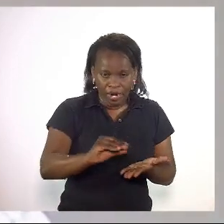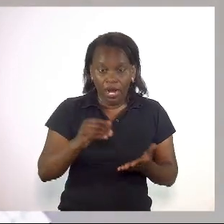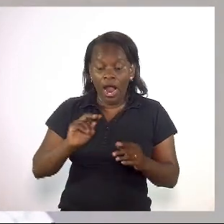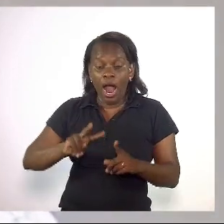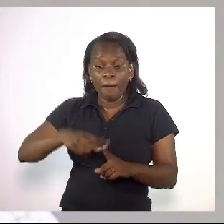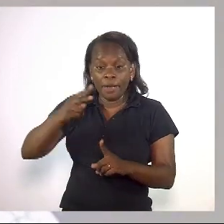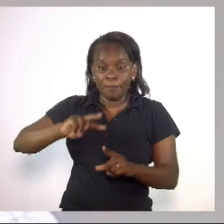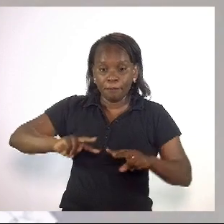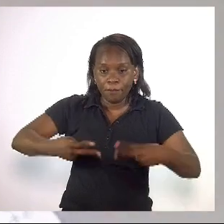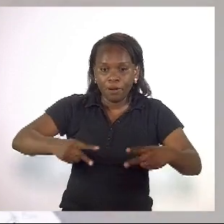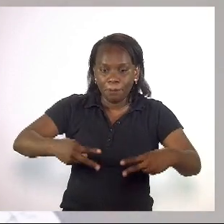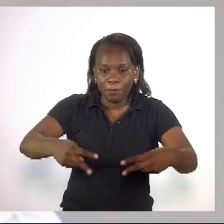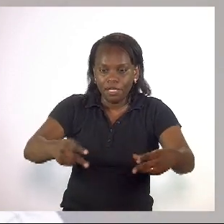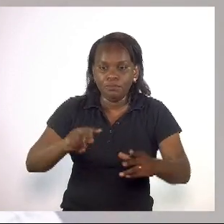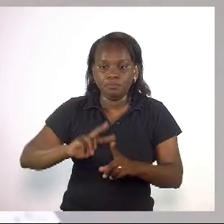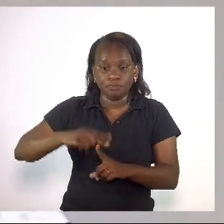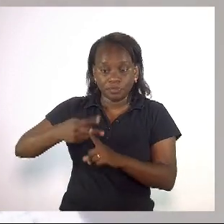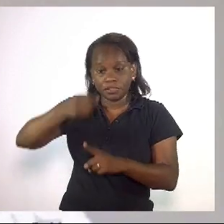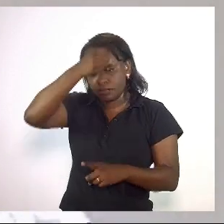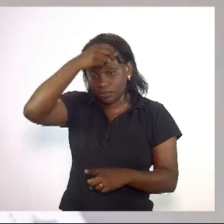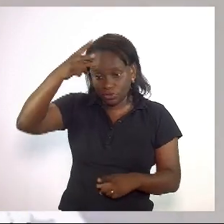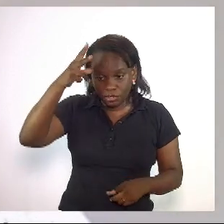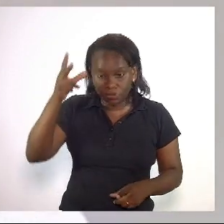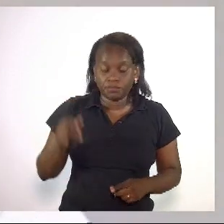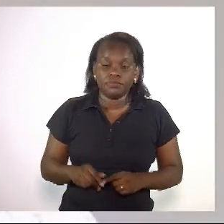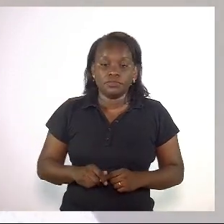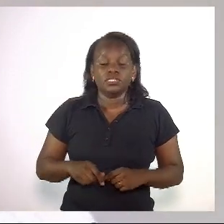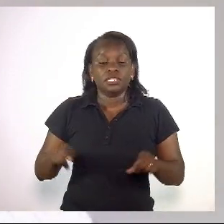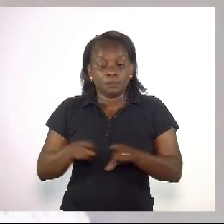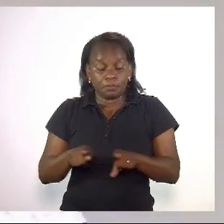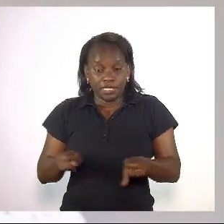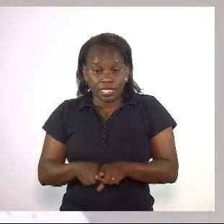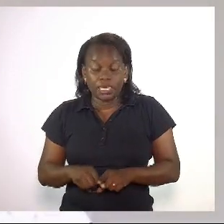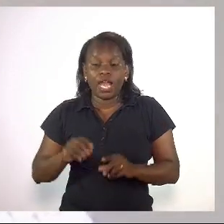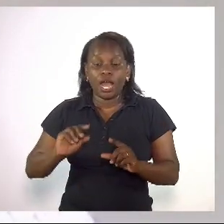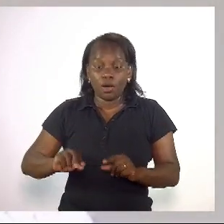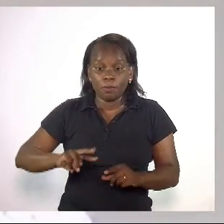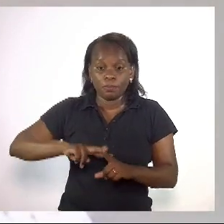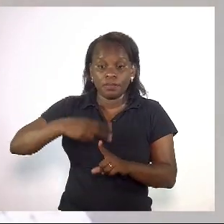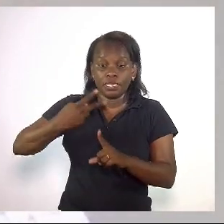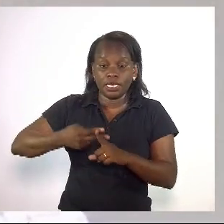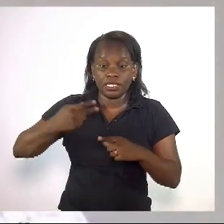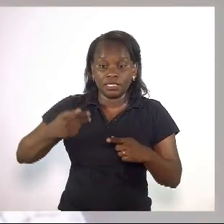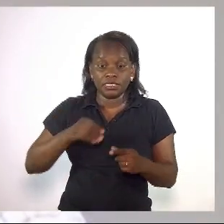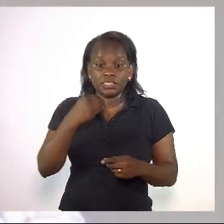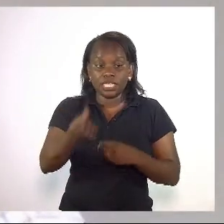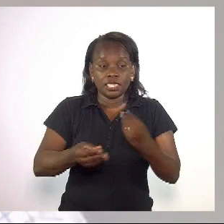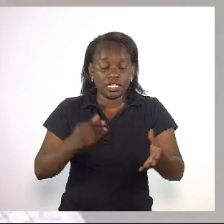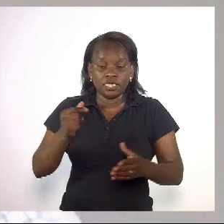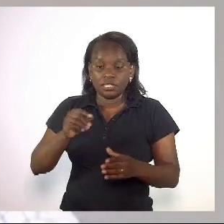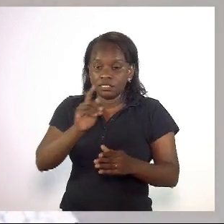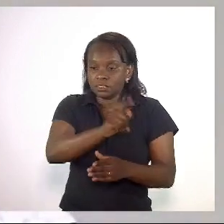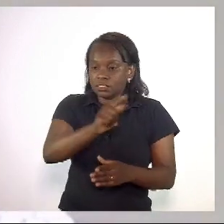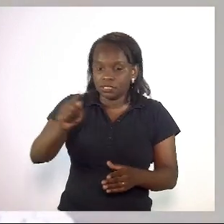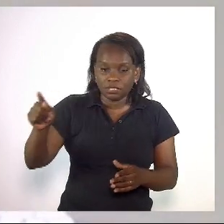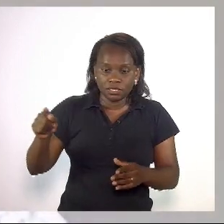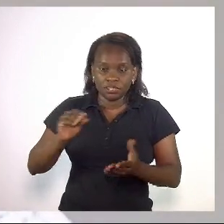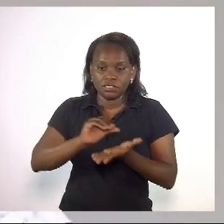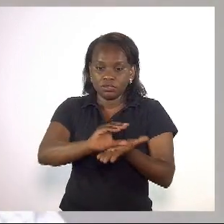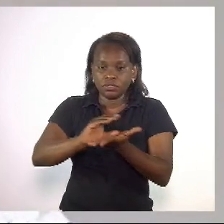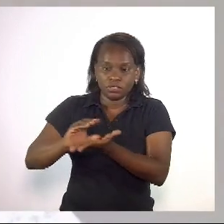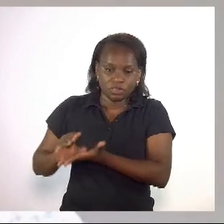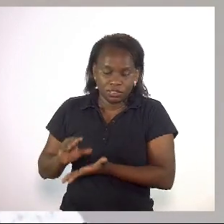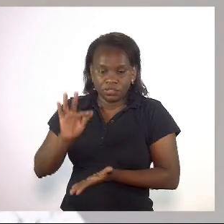transferência desses recursos para os municípios. Além disso, aumenta o volume de destinação dos recursos para as destinações do